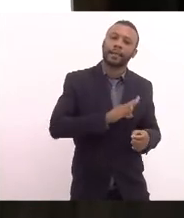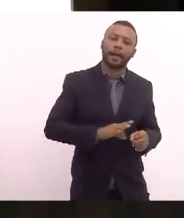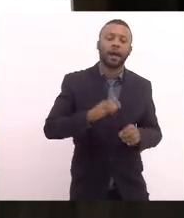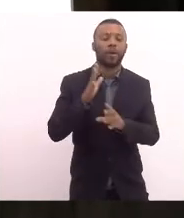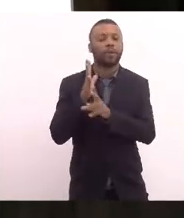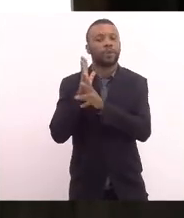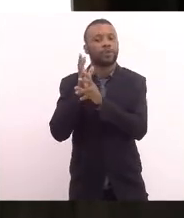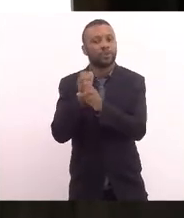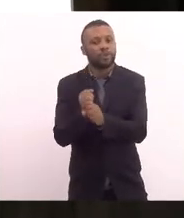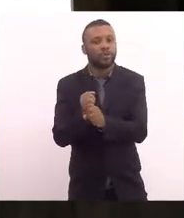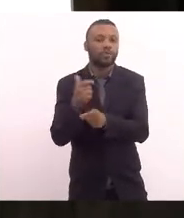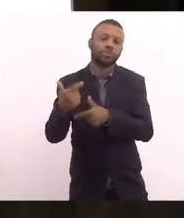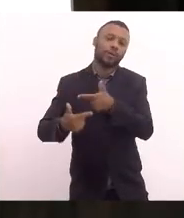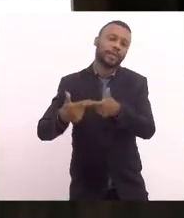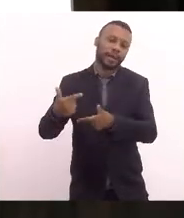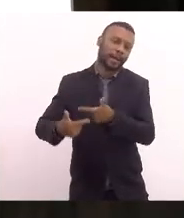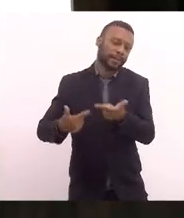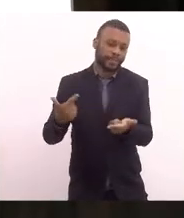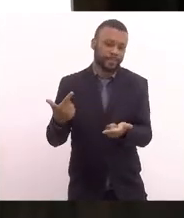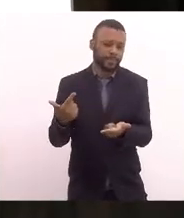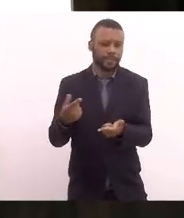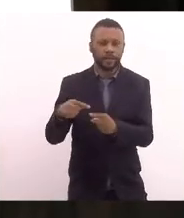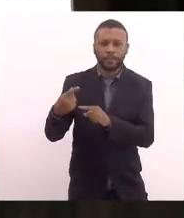disso, teve uma lei